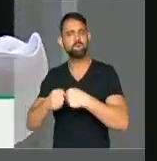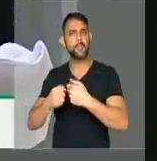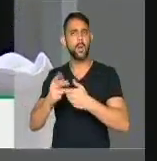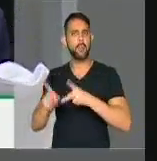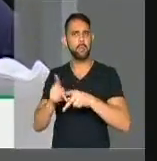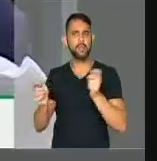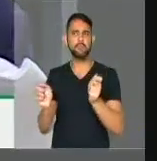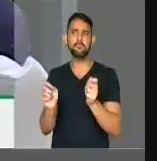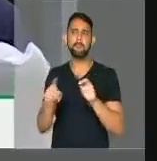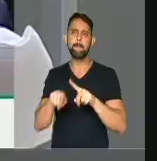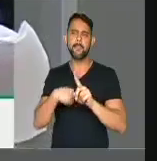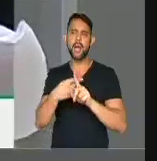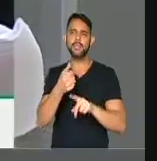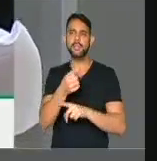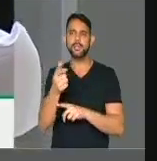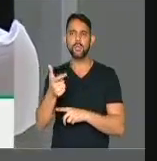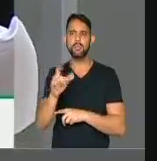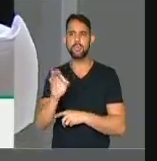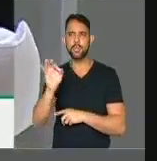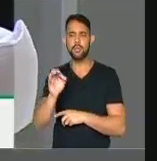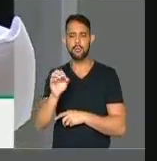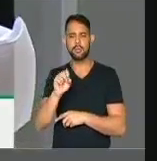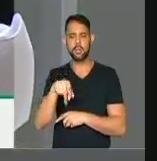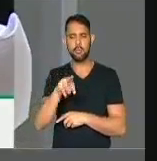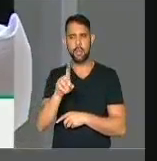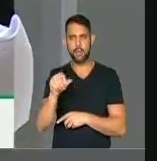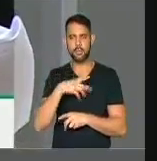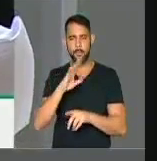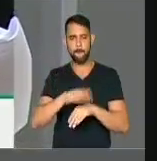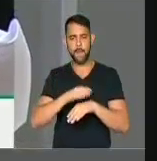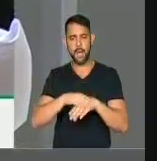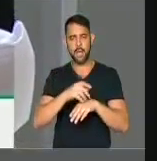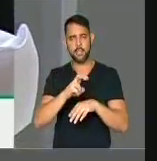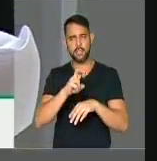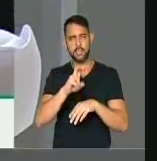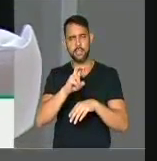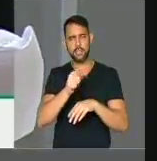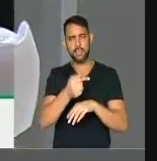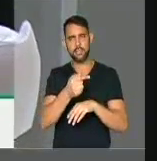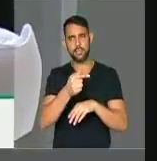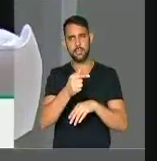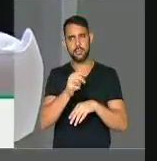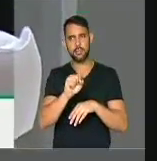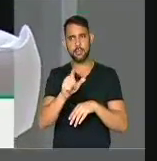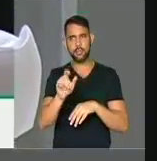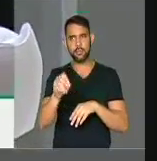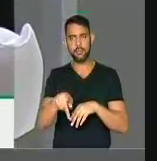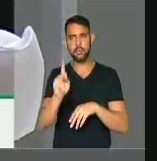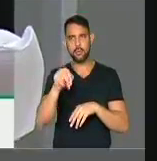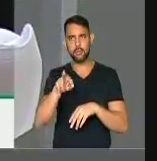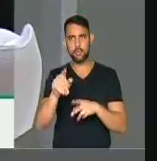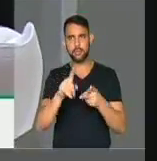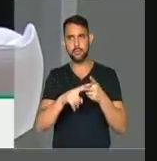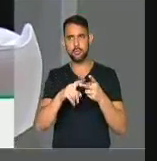Mais 62% do Nordeste está inserido no semiárido. São mais de 700 quilômetros